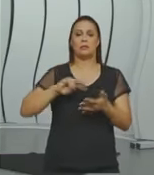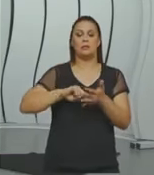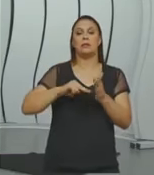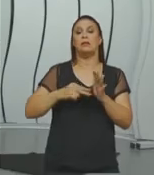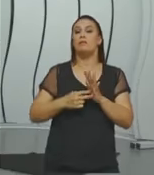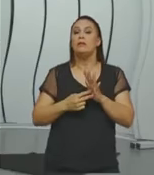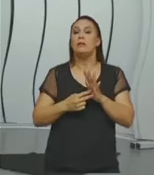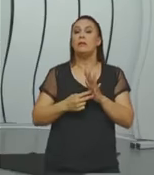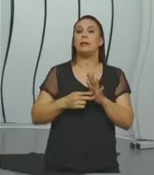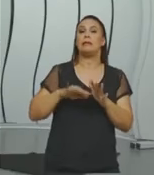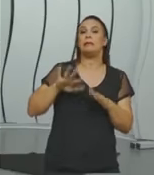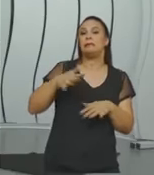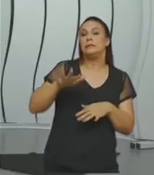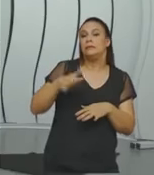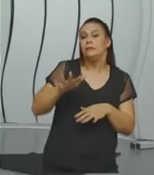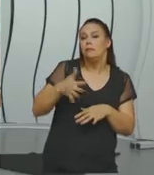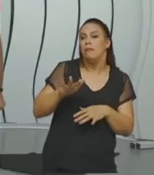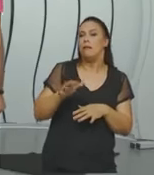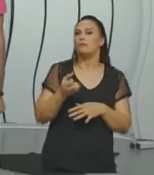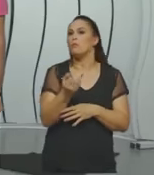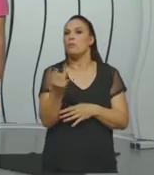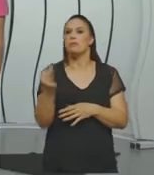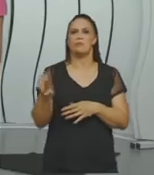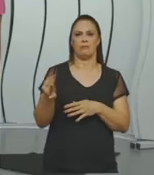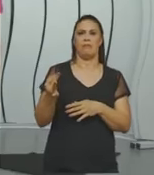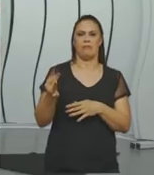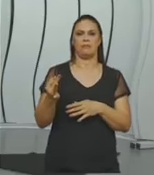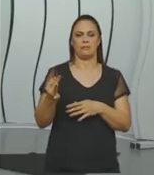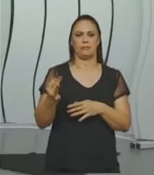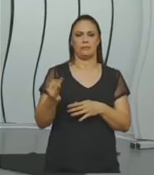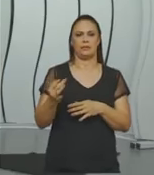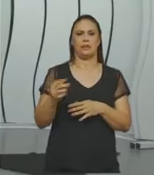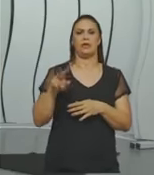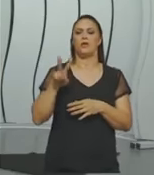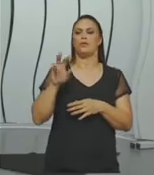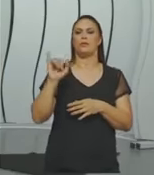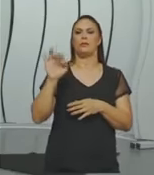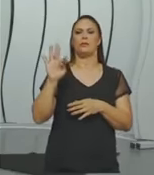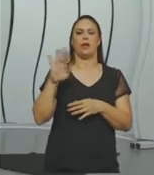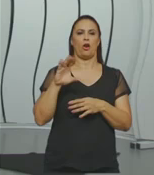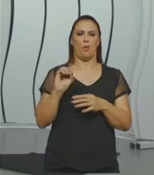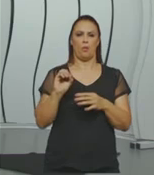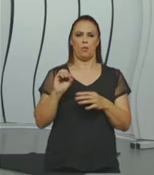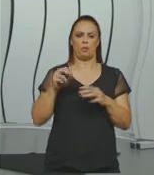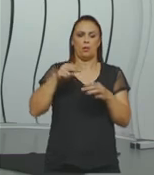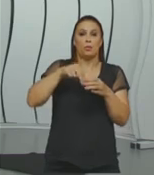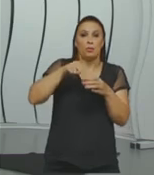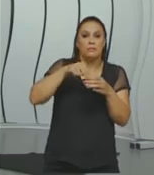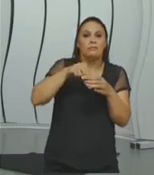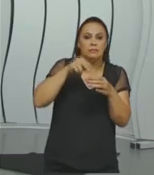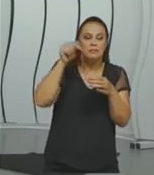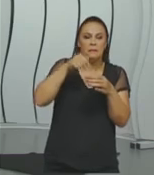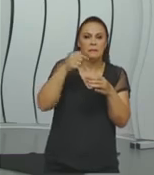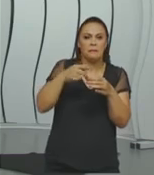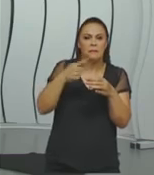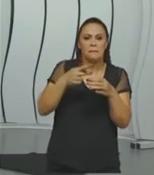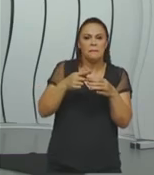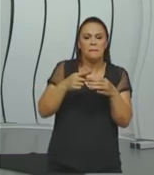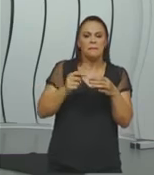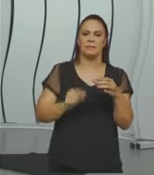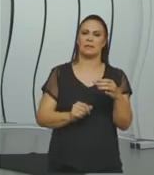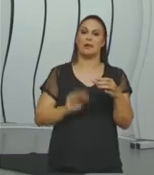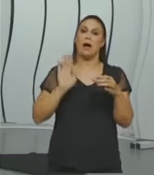tá? O vitelo, ele vai ser distribuído desigualmente, porque o vitelo ele vai se acumular em